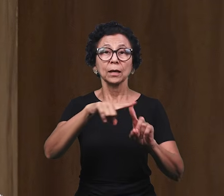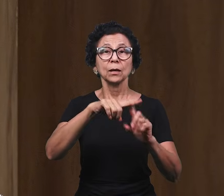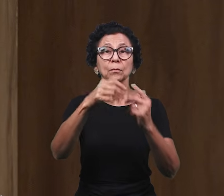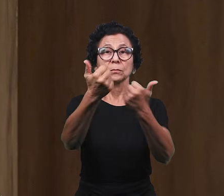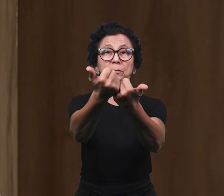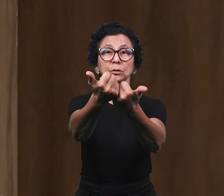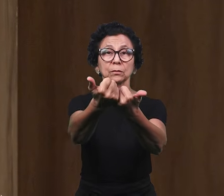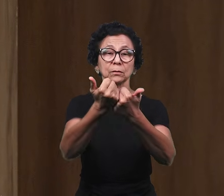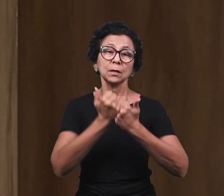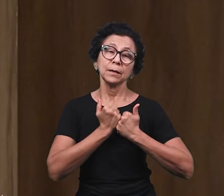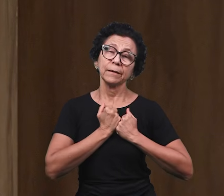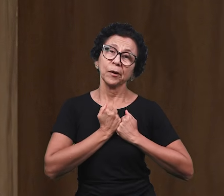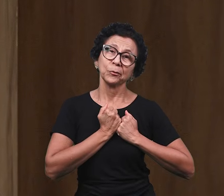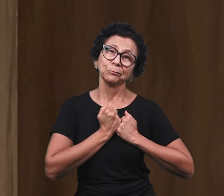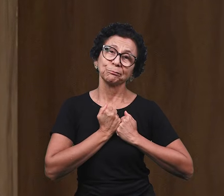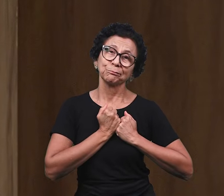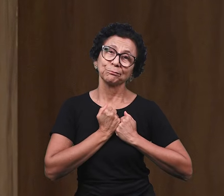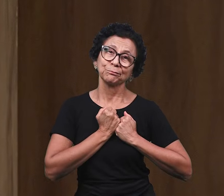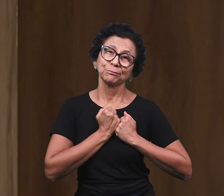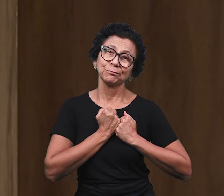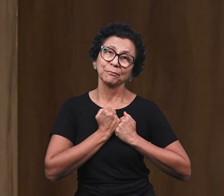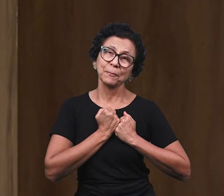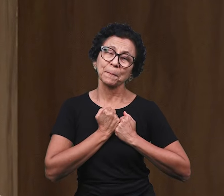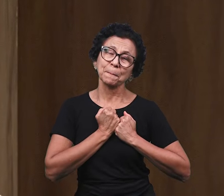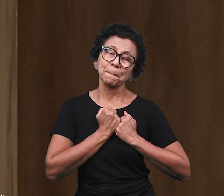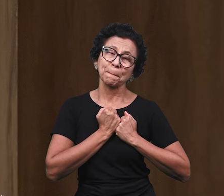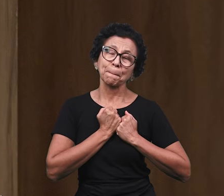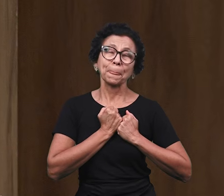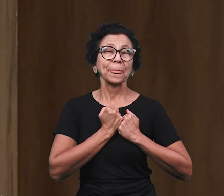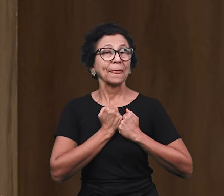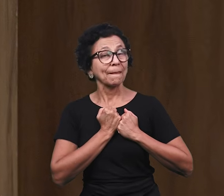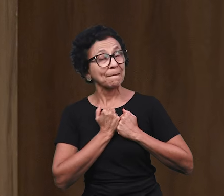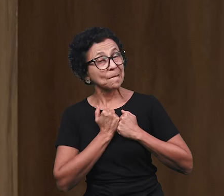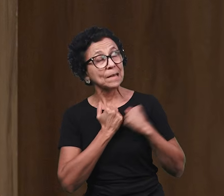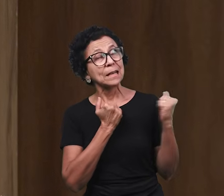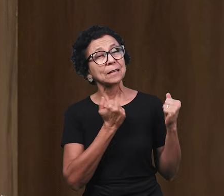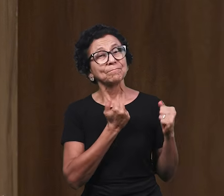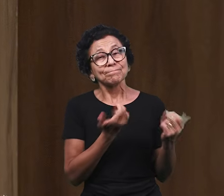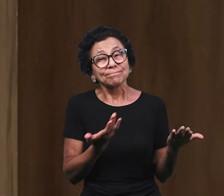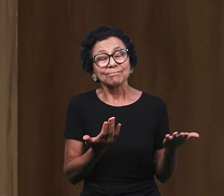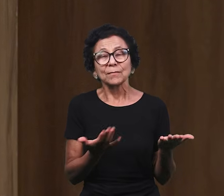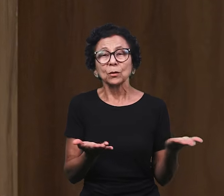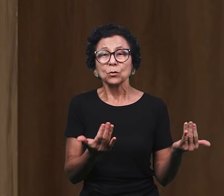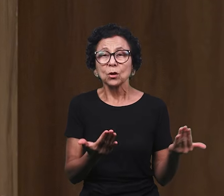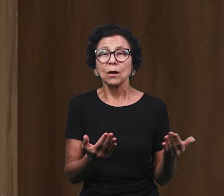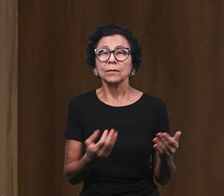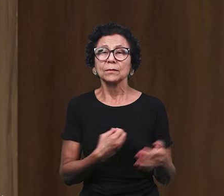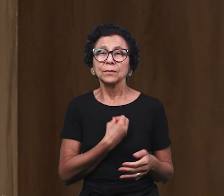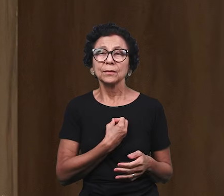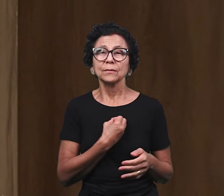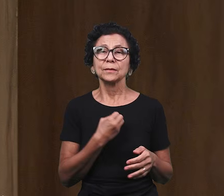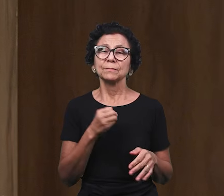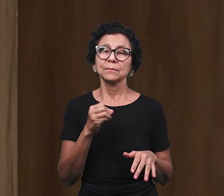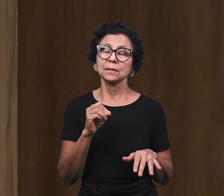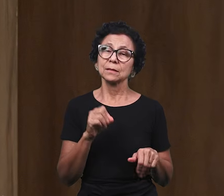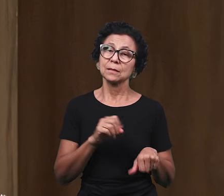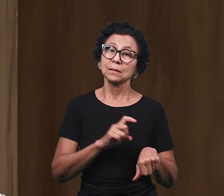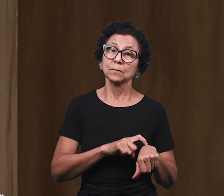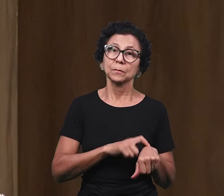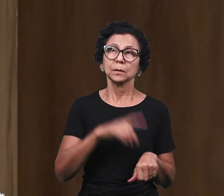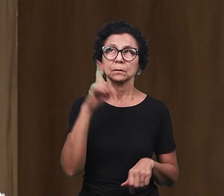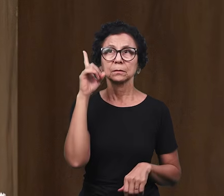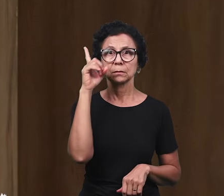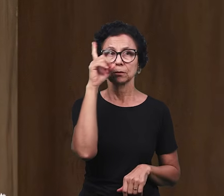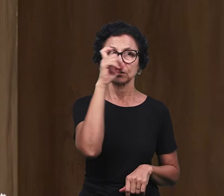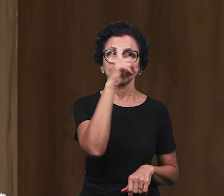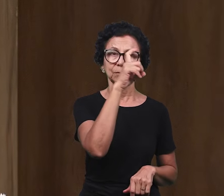vezes o jovem passa momentos difíceis, mas o amor dele, ele nos